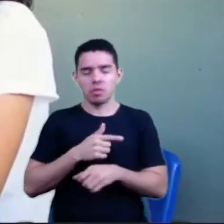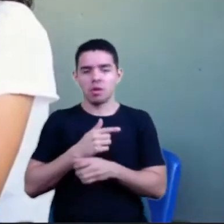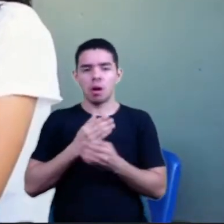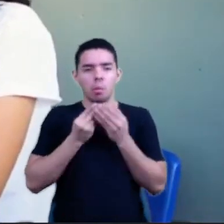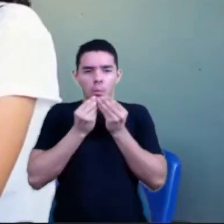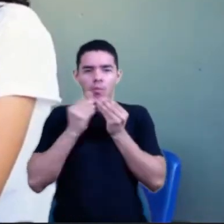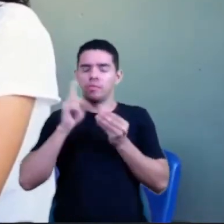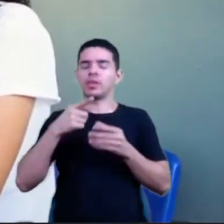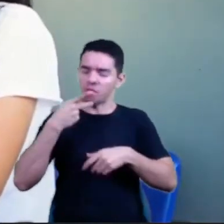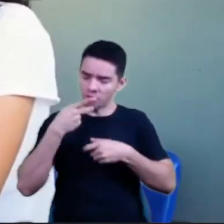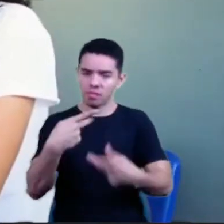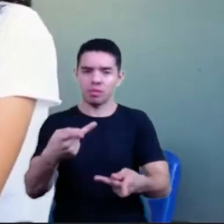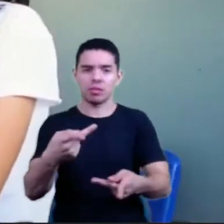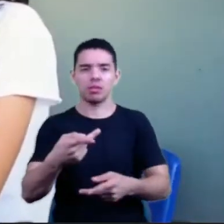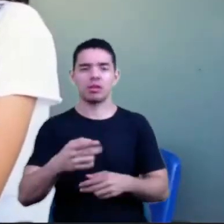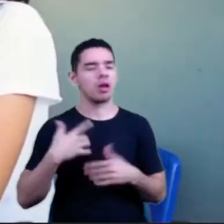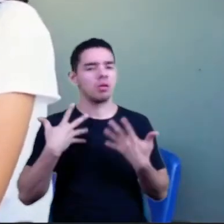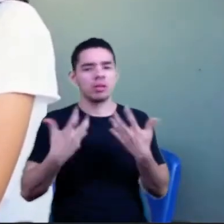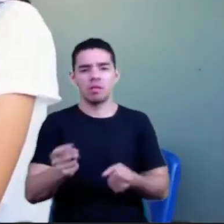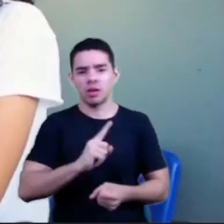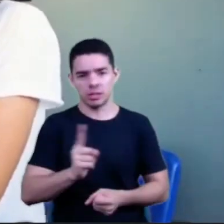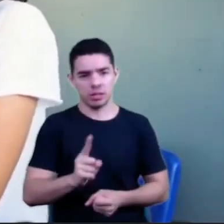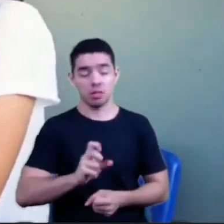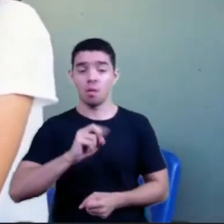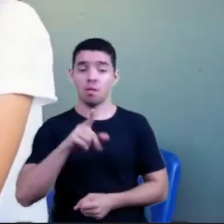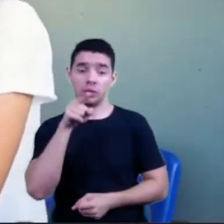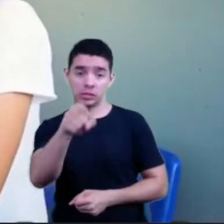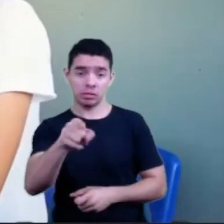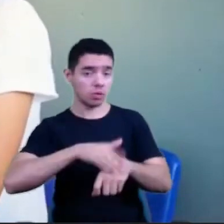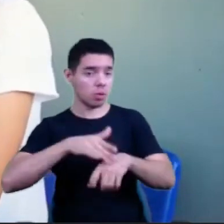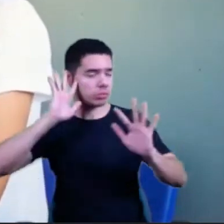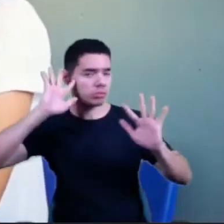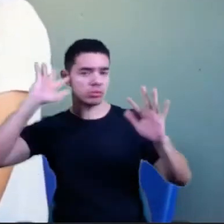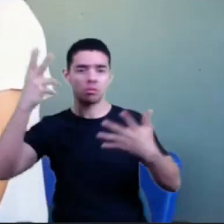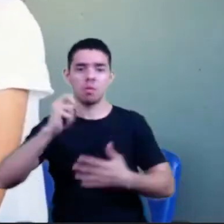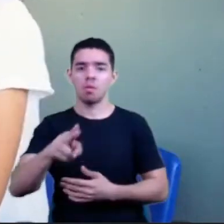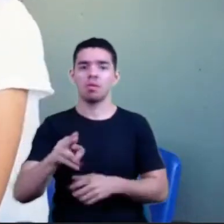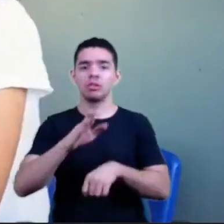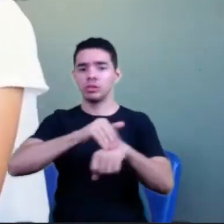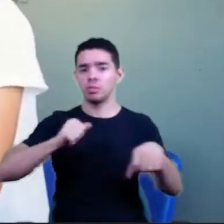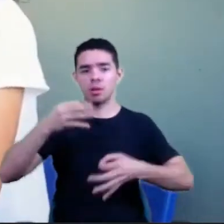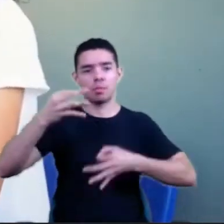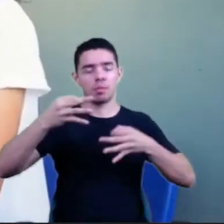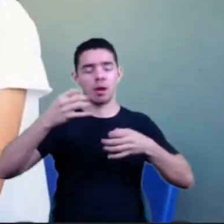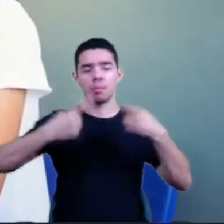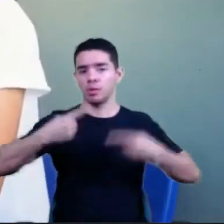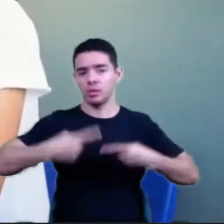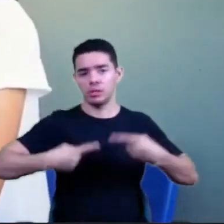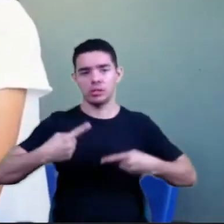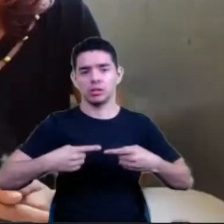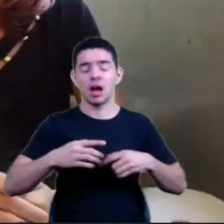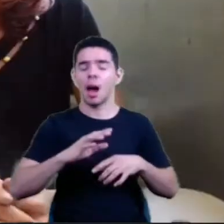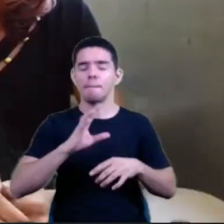então eu cheguei e falei para a diretora, olha, eu não vou aceitar isso, ou a senhora toma uma decisão, ou eu vou ter que chamar a polícia, porque isso é